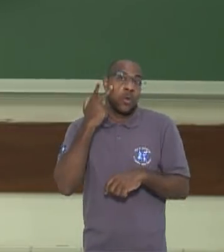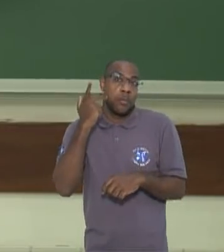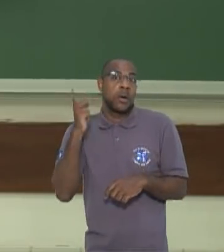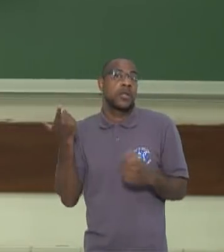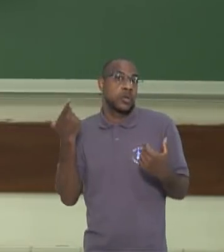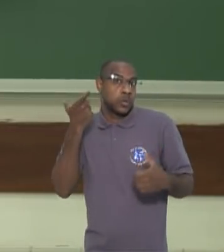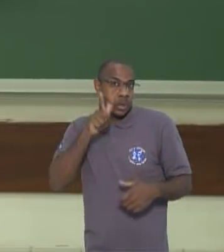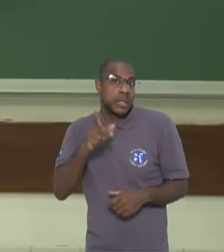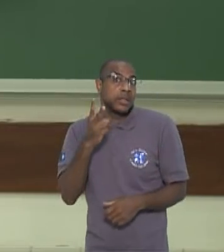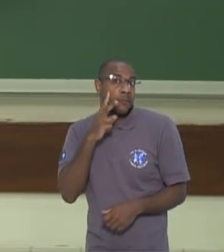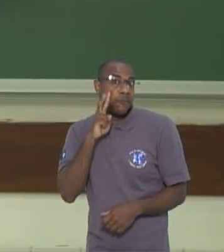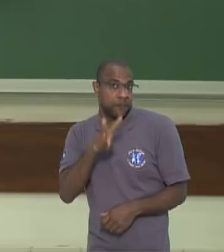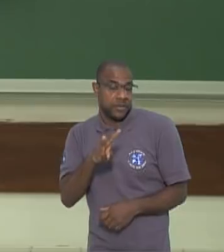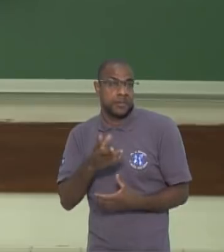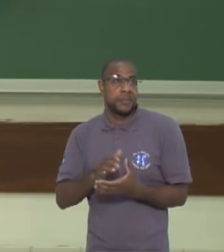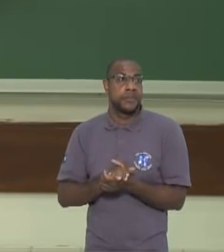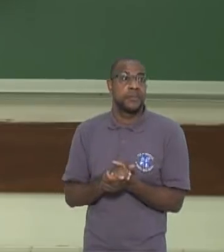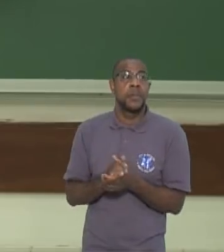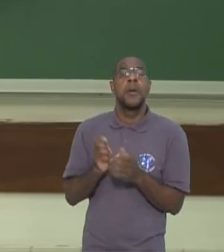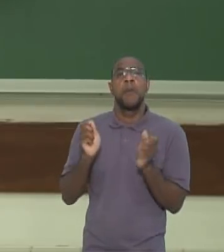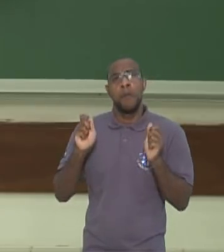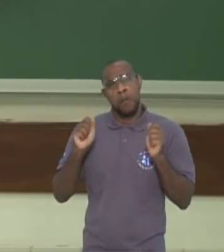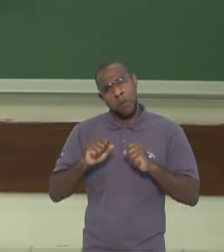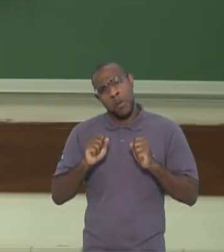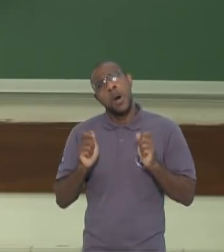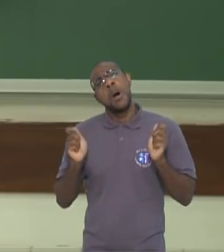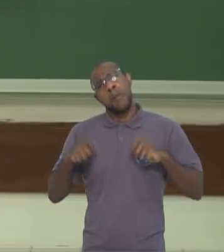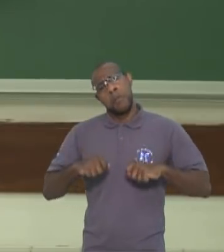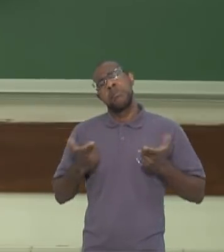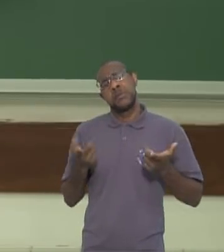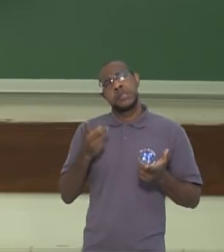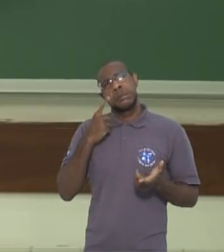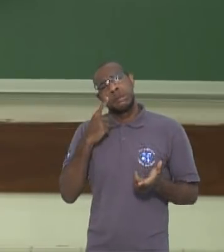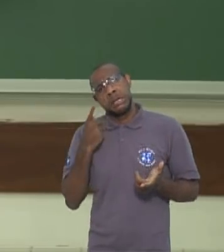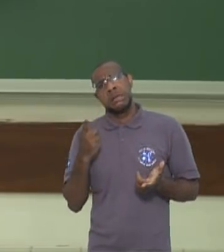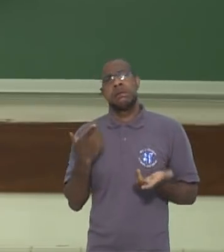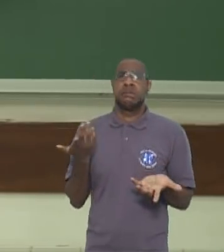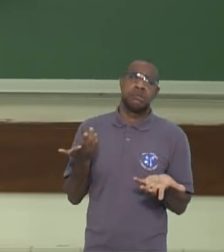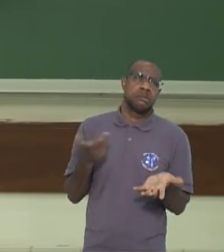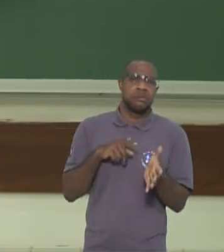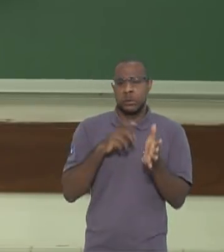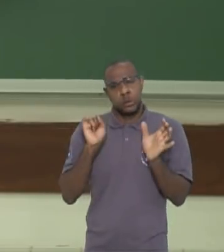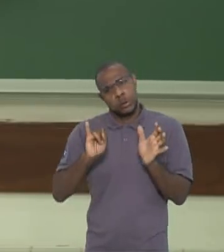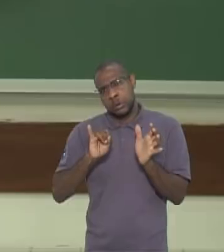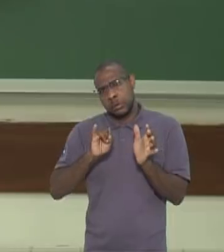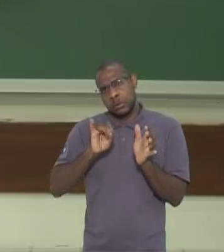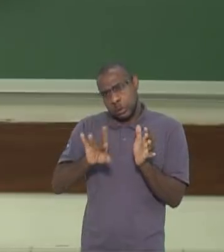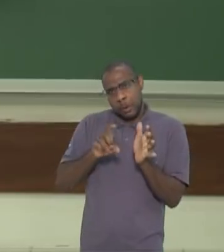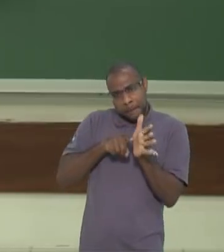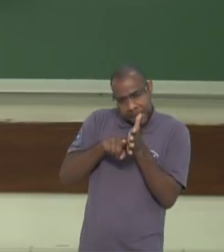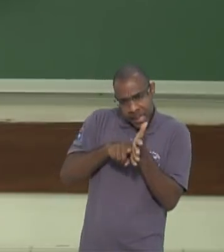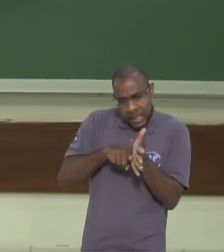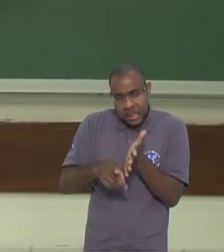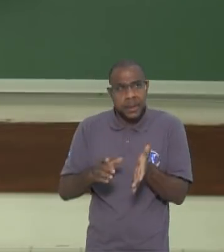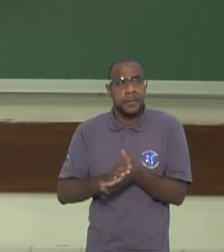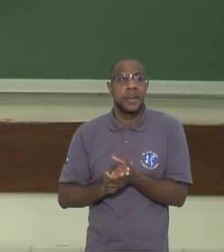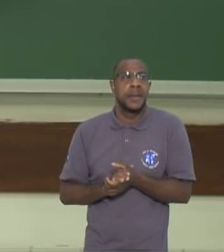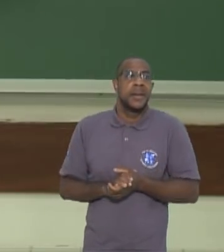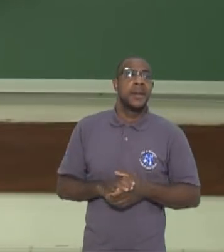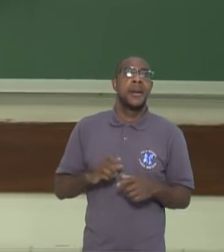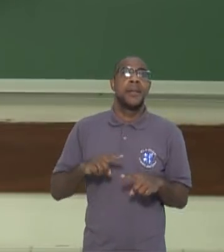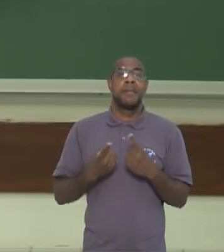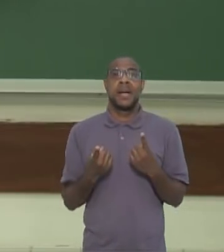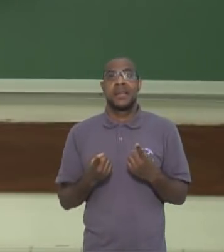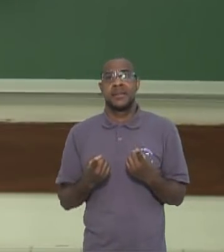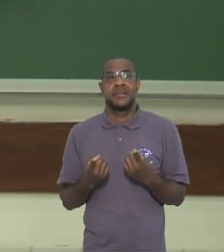ver acontecendo, tá? Pode ser que exista trissomia em outros tipos de cromossomos, alterações numéricas? Pode, mas não nasce, tá?